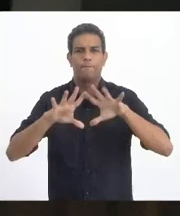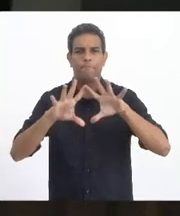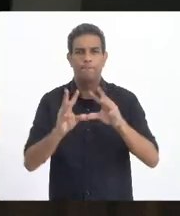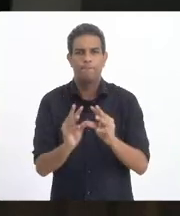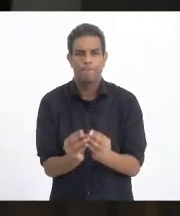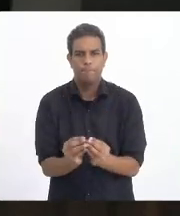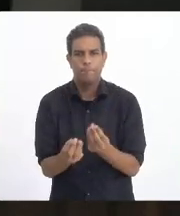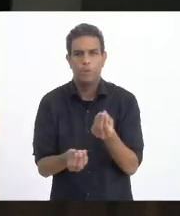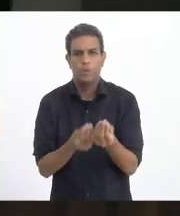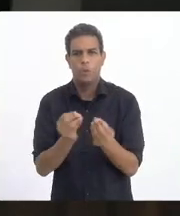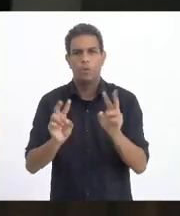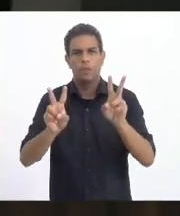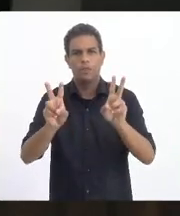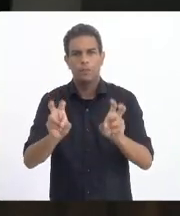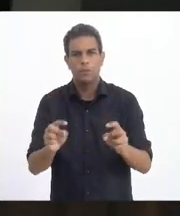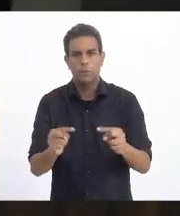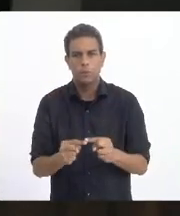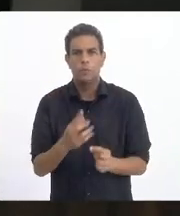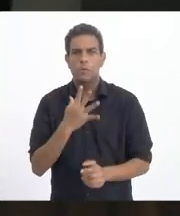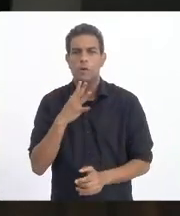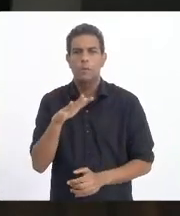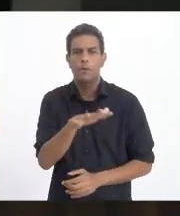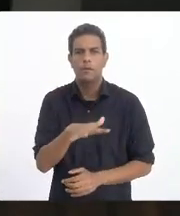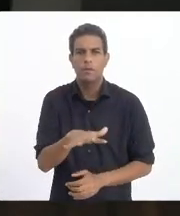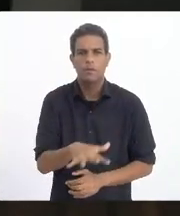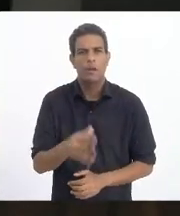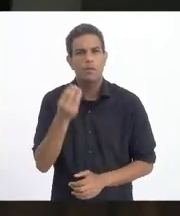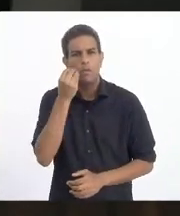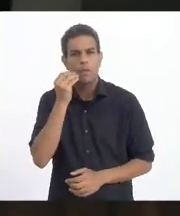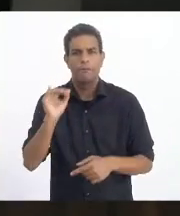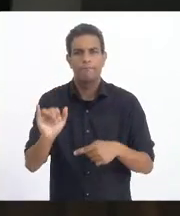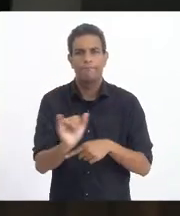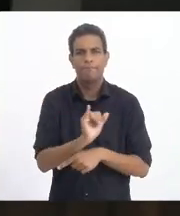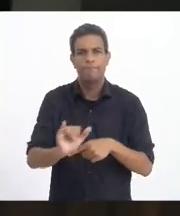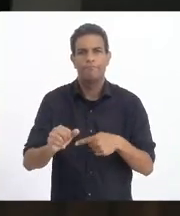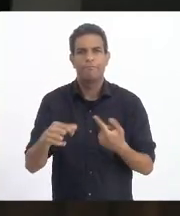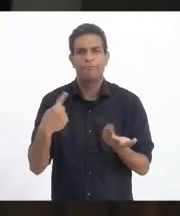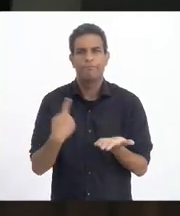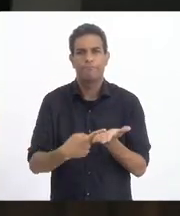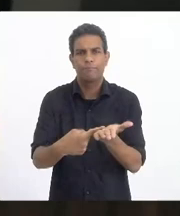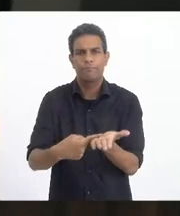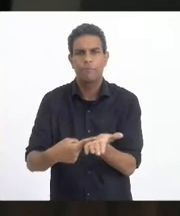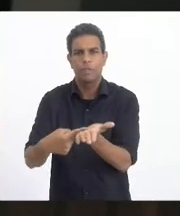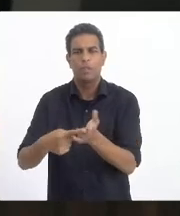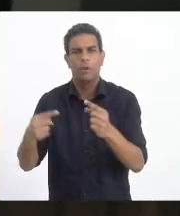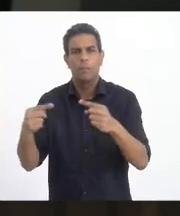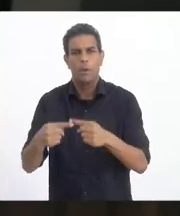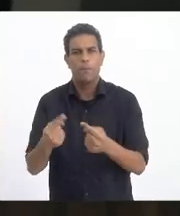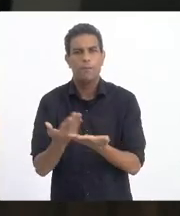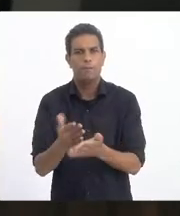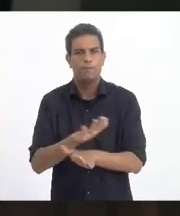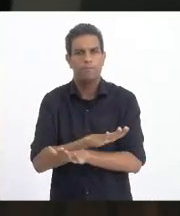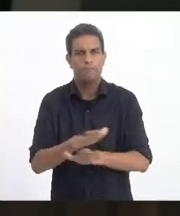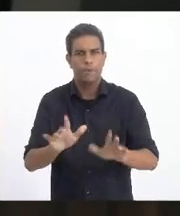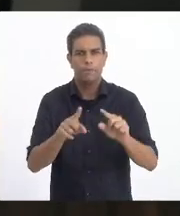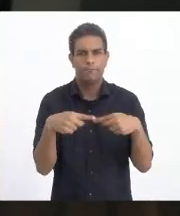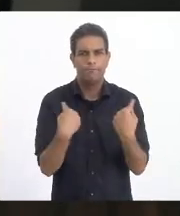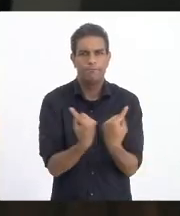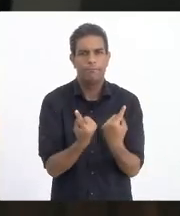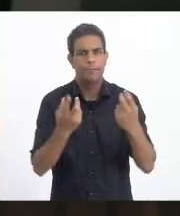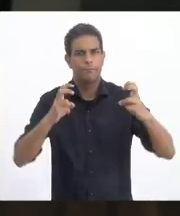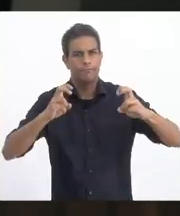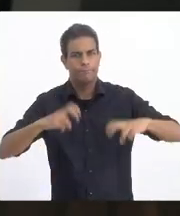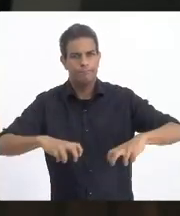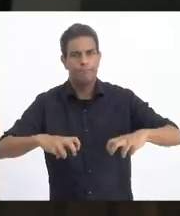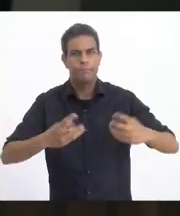questão sobre o tema. Vou ouvir os técnicos, vou sentar e vamos tentar. Mas me comprometo agora, em acabando essa reunião, sentar com o